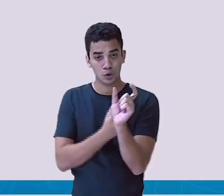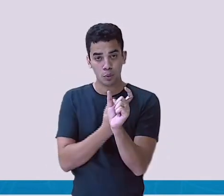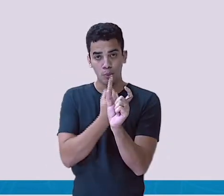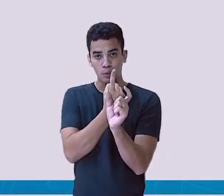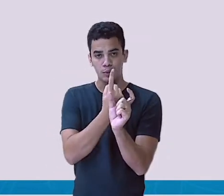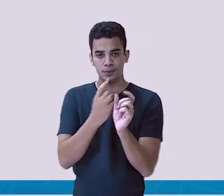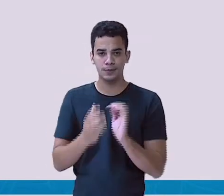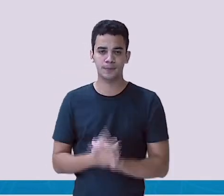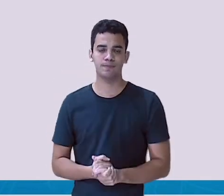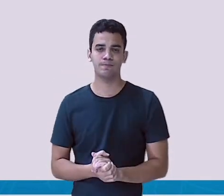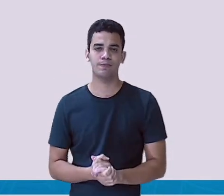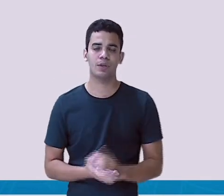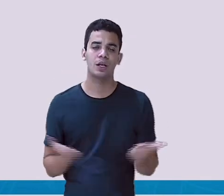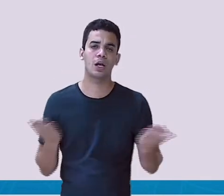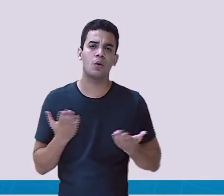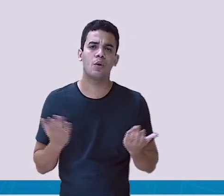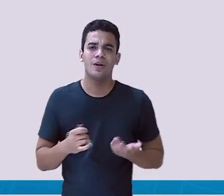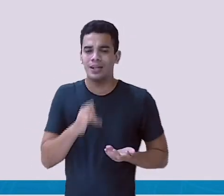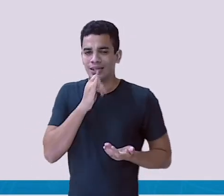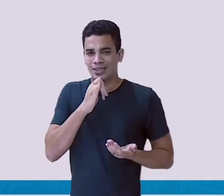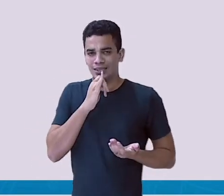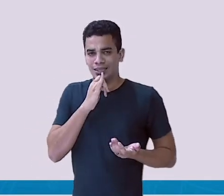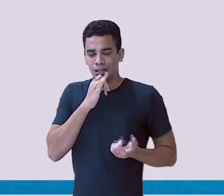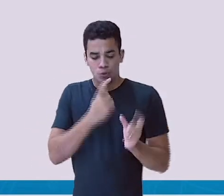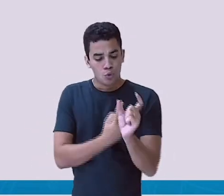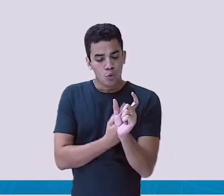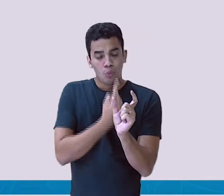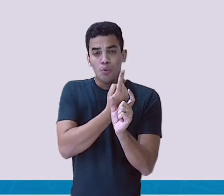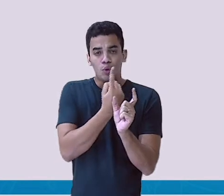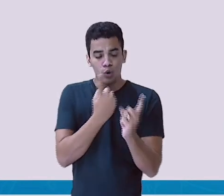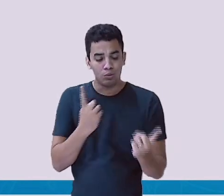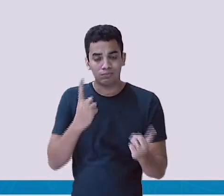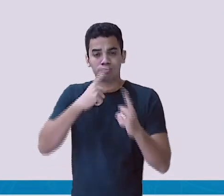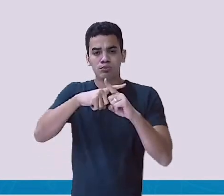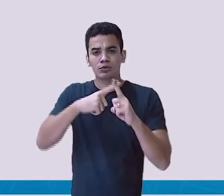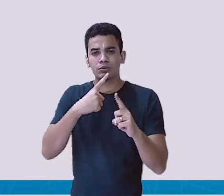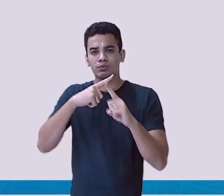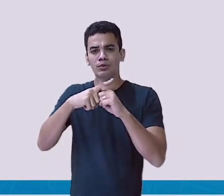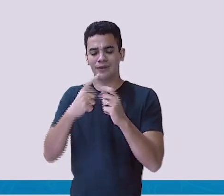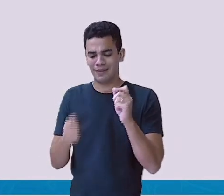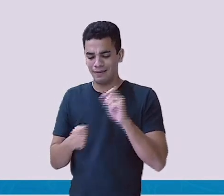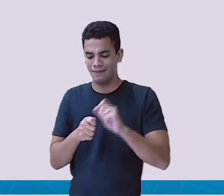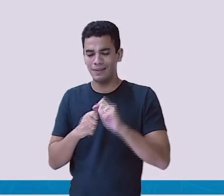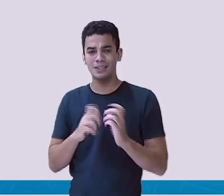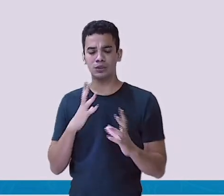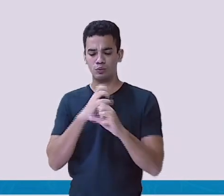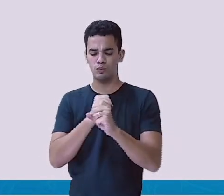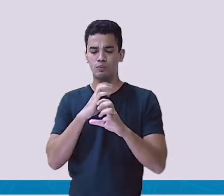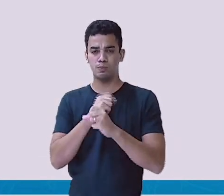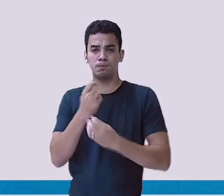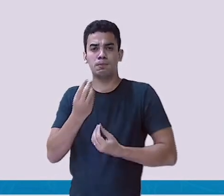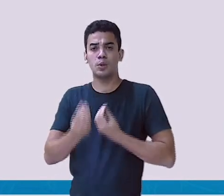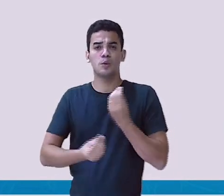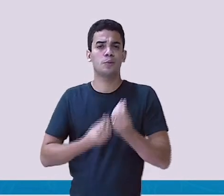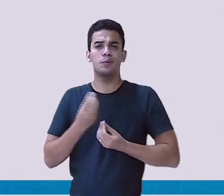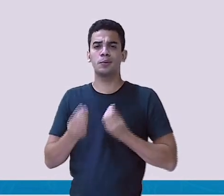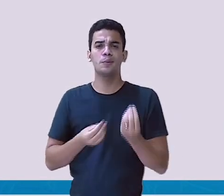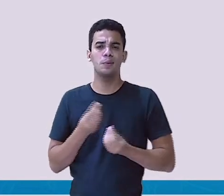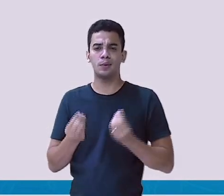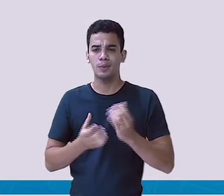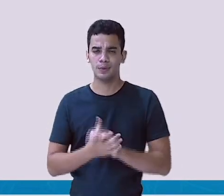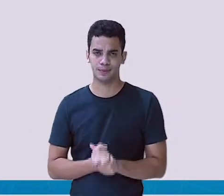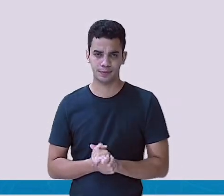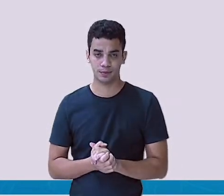Adição de monômios. Como que eu vou calcular os monômios? Como que eu vou somar ou subtrair